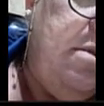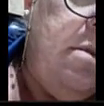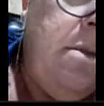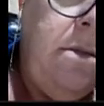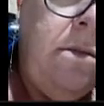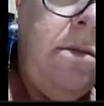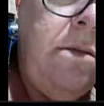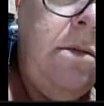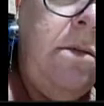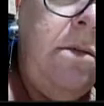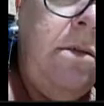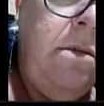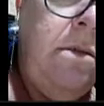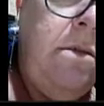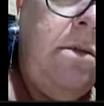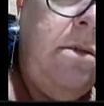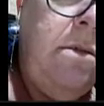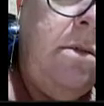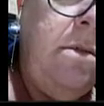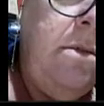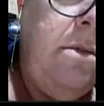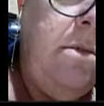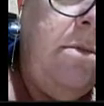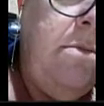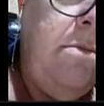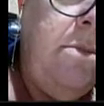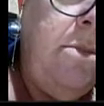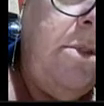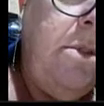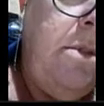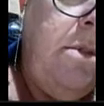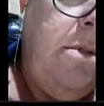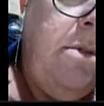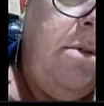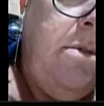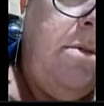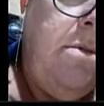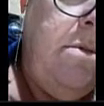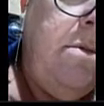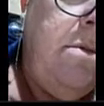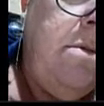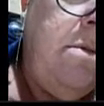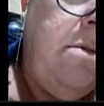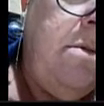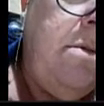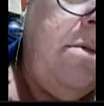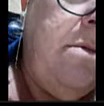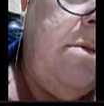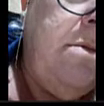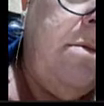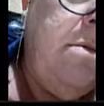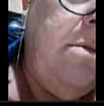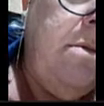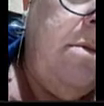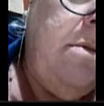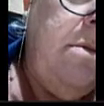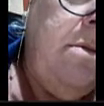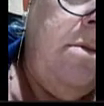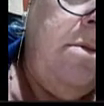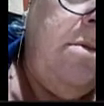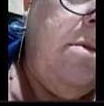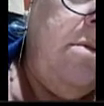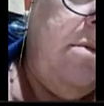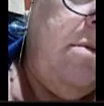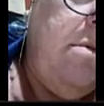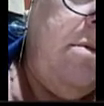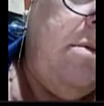professor fica bastante sensibilizado com a dificuldade do menino e ele começa a desenvolver práticas de intervenção para conseguir